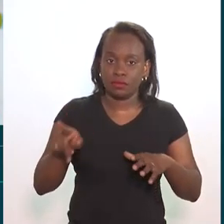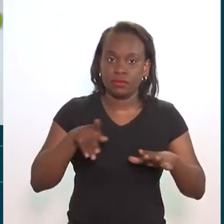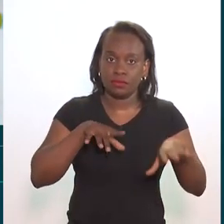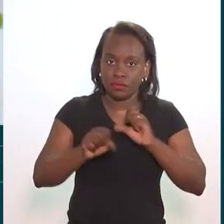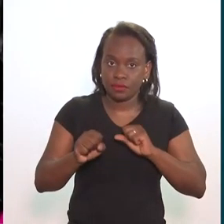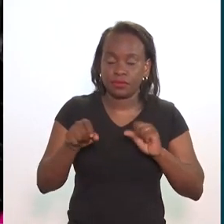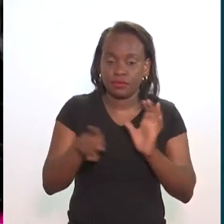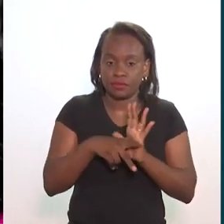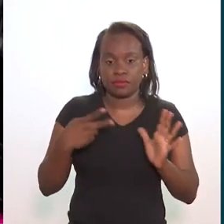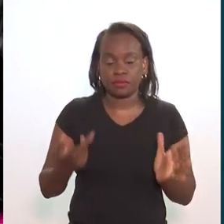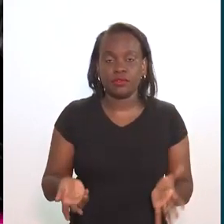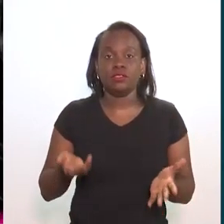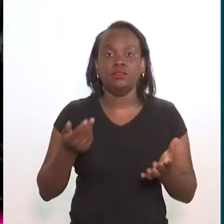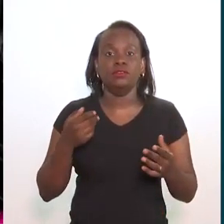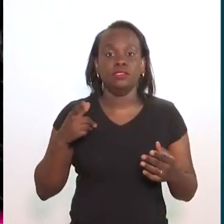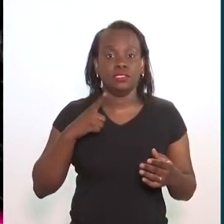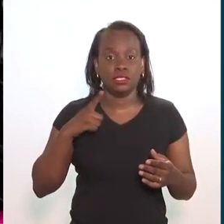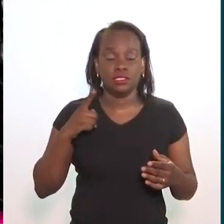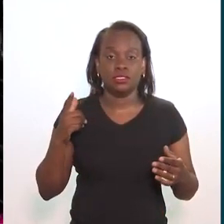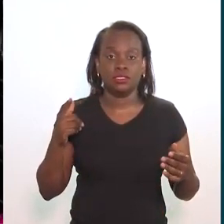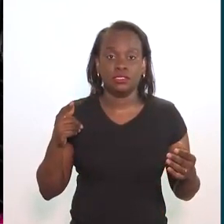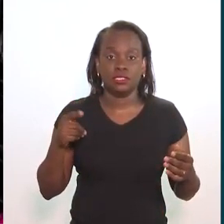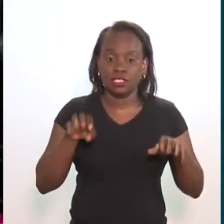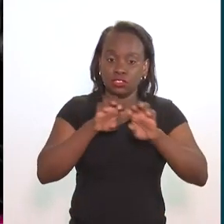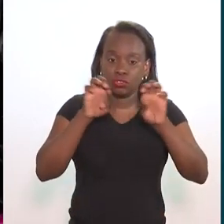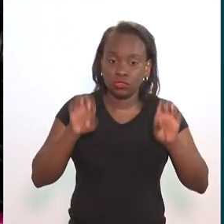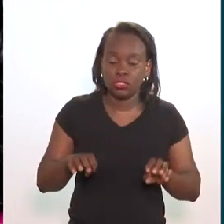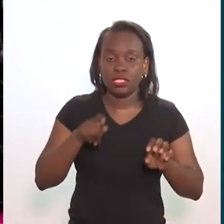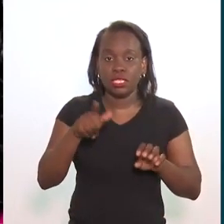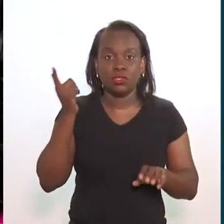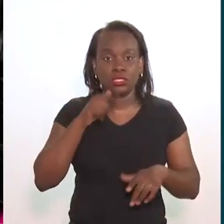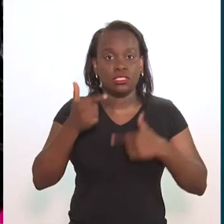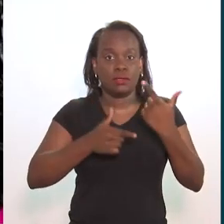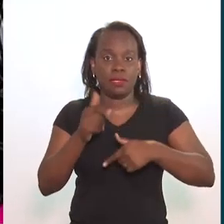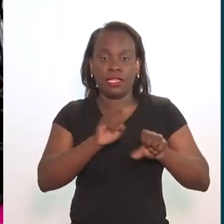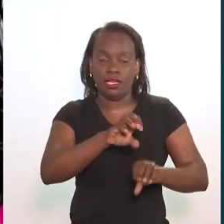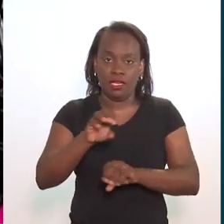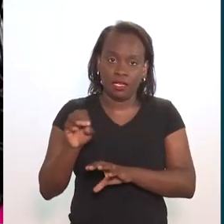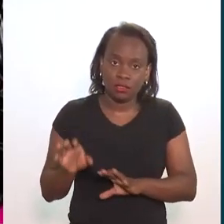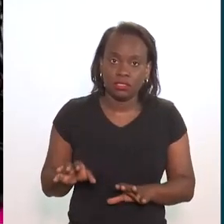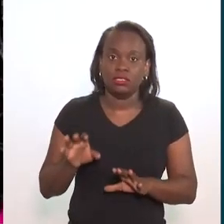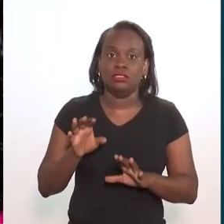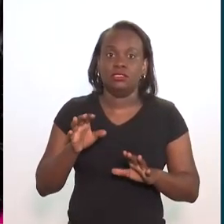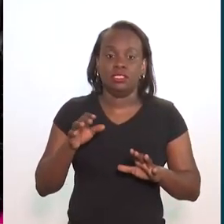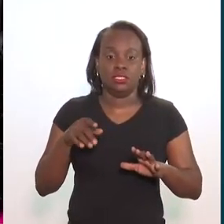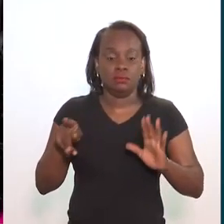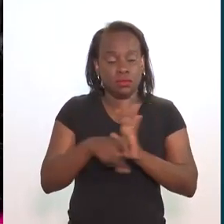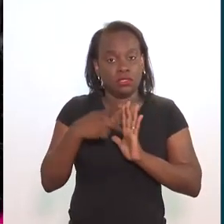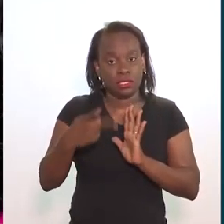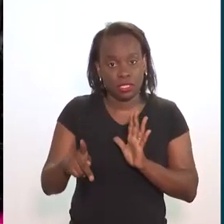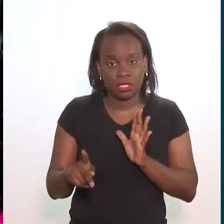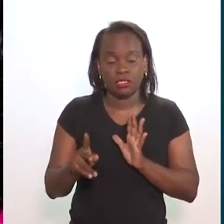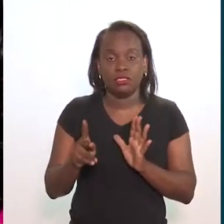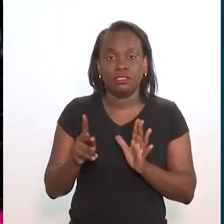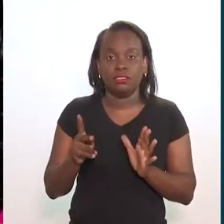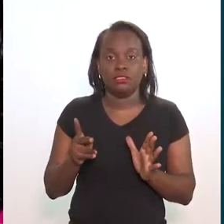licenciado para aquilo de alguma forma, ele tem a estrutura para ele estar naquela aula fazendo o que ele